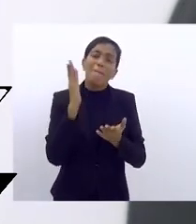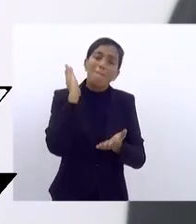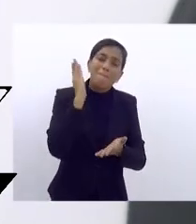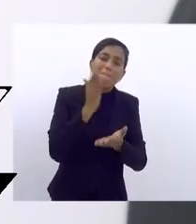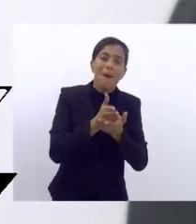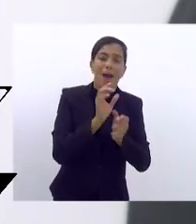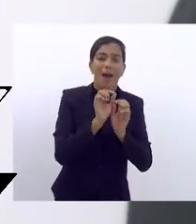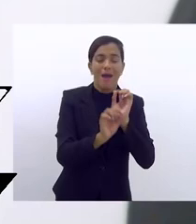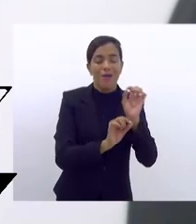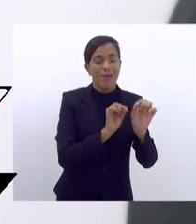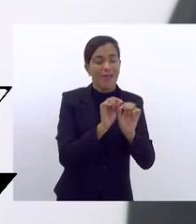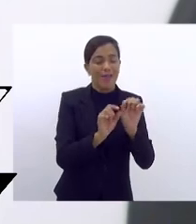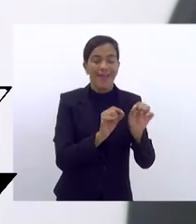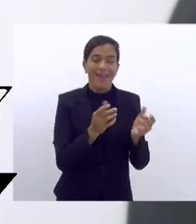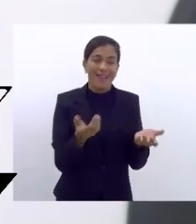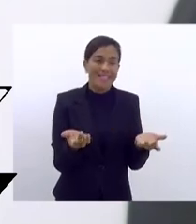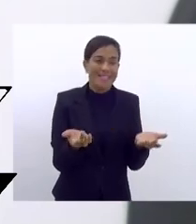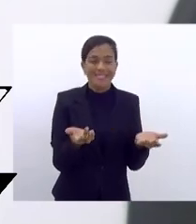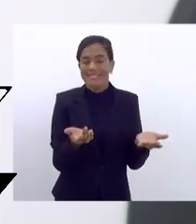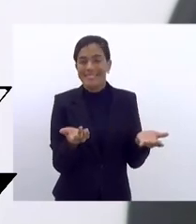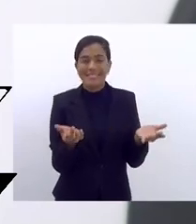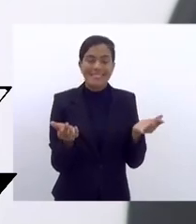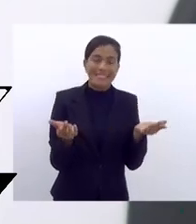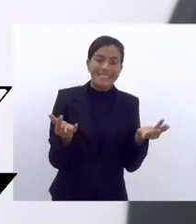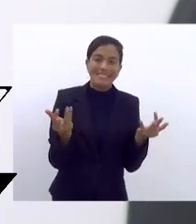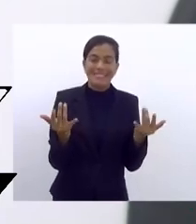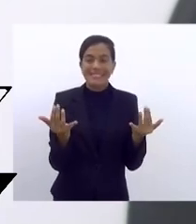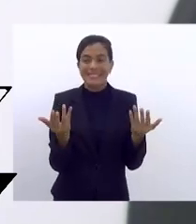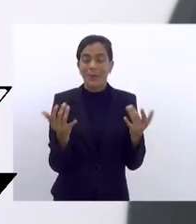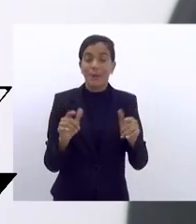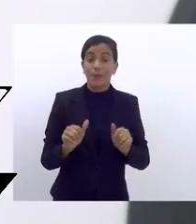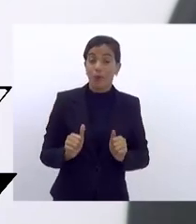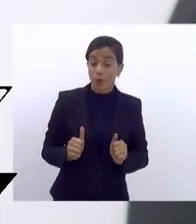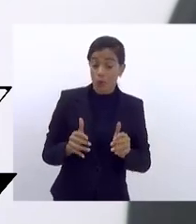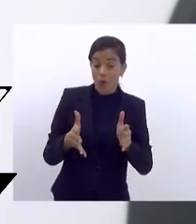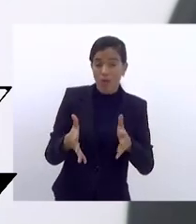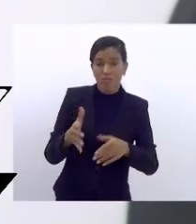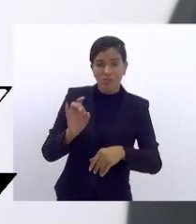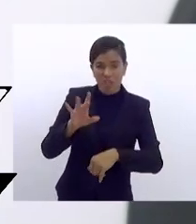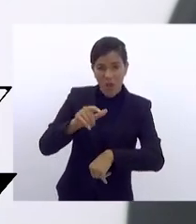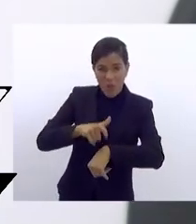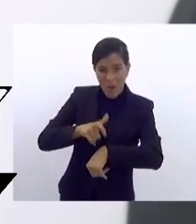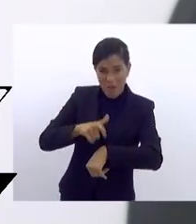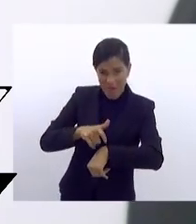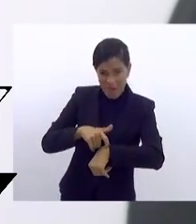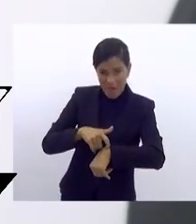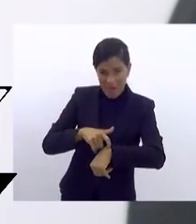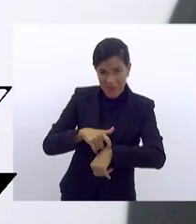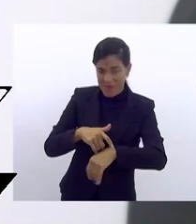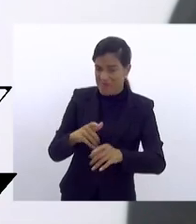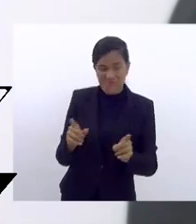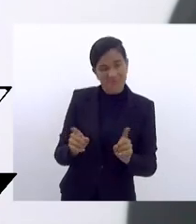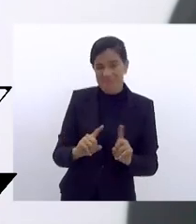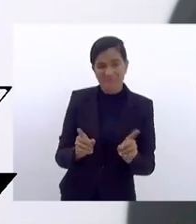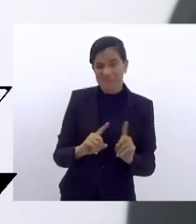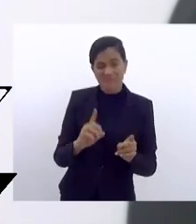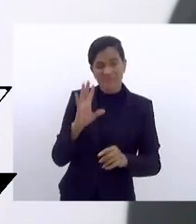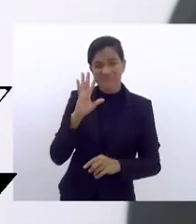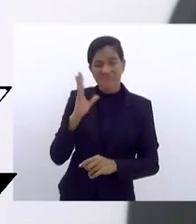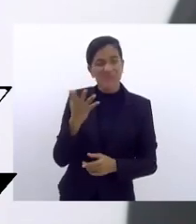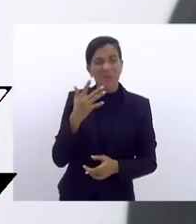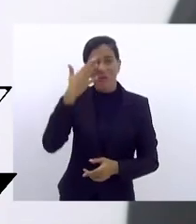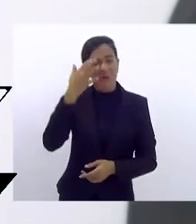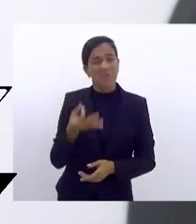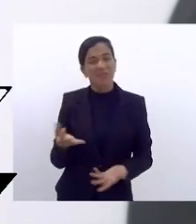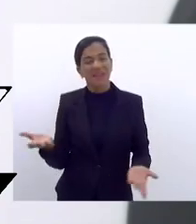pública e passe a ser digamos assim uma ação momentânea do governo porque eu não consigo compreender